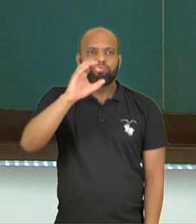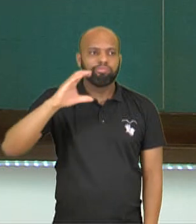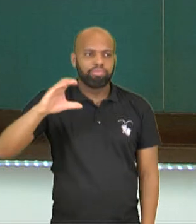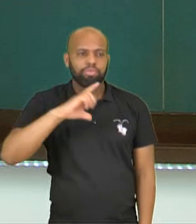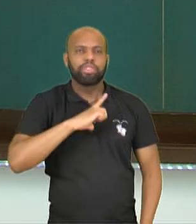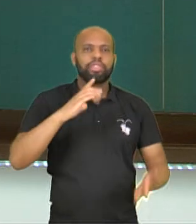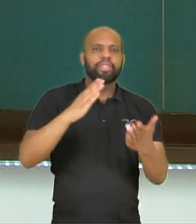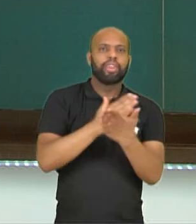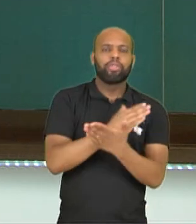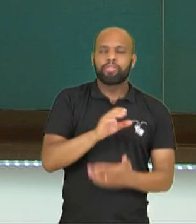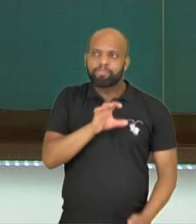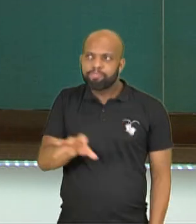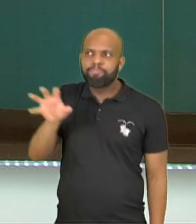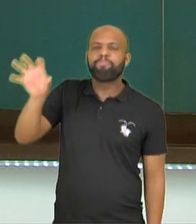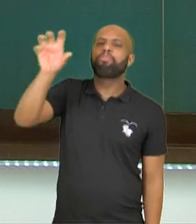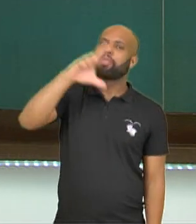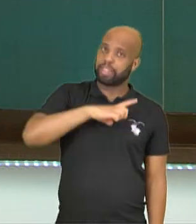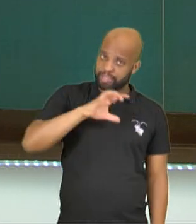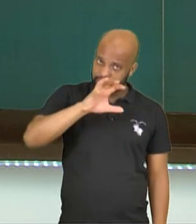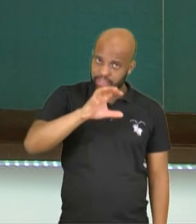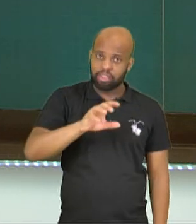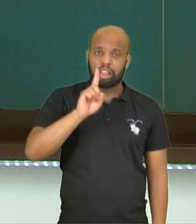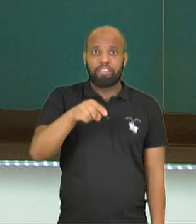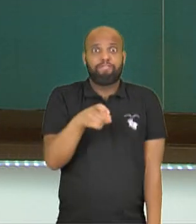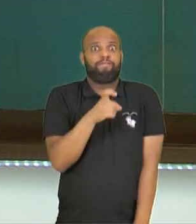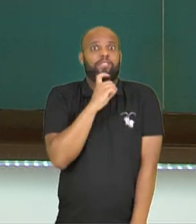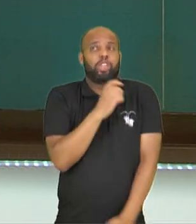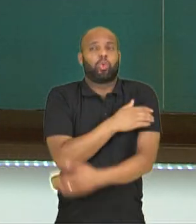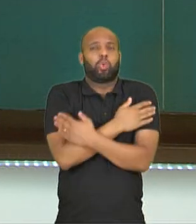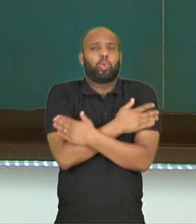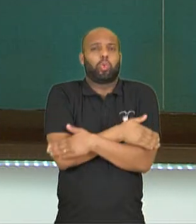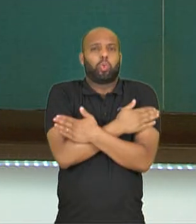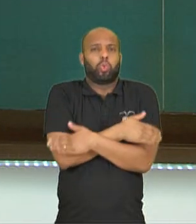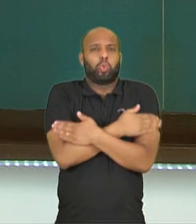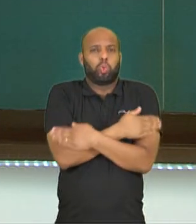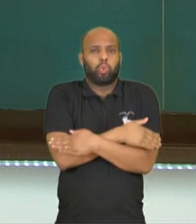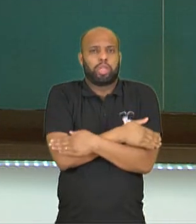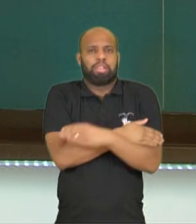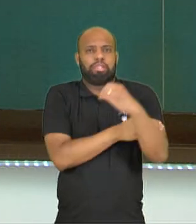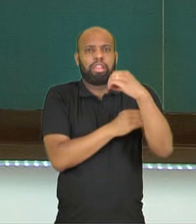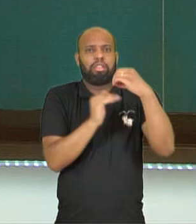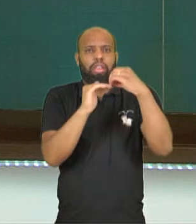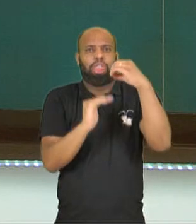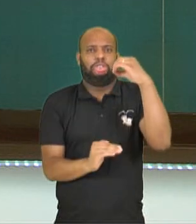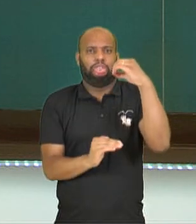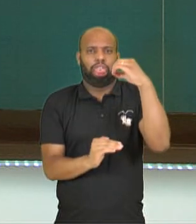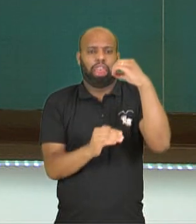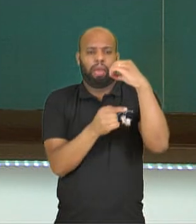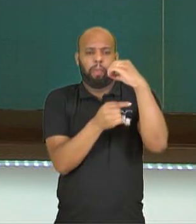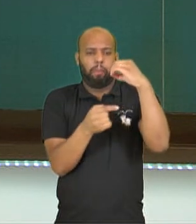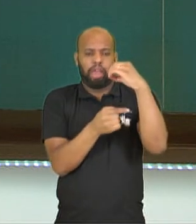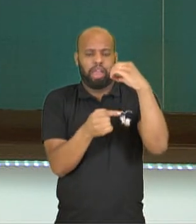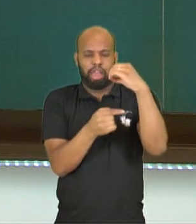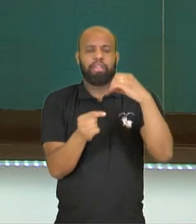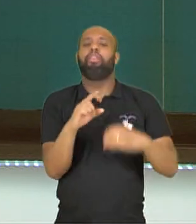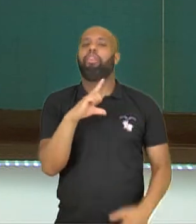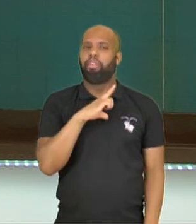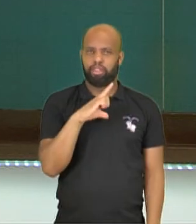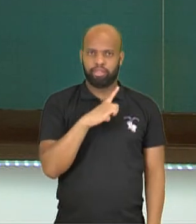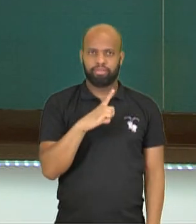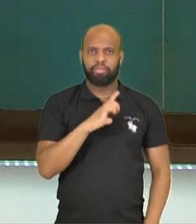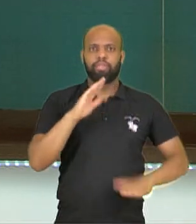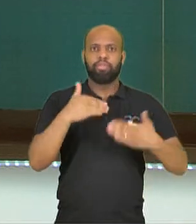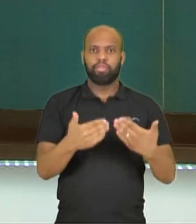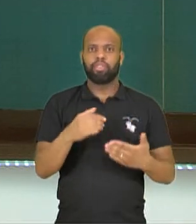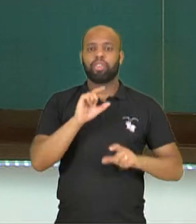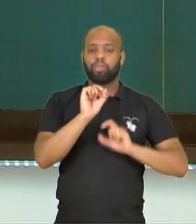algumas regiões atinge essa temperatura. São regiões frias, são abaixo de zero. Opa, apareceu os números negativos, os